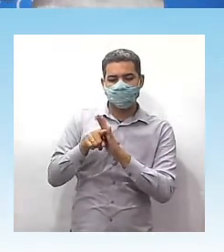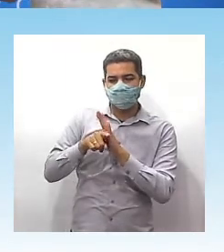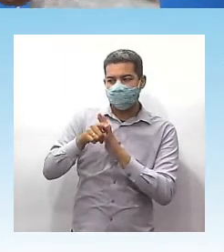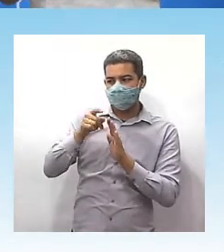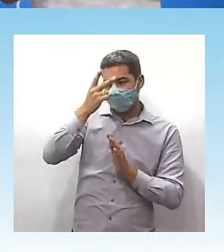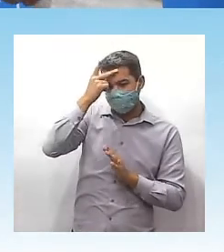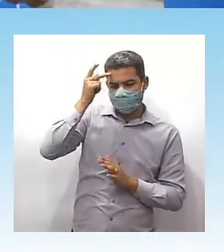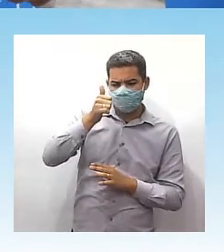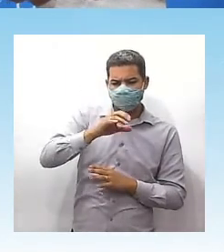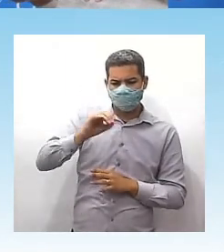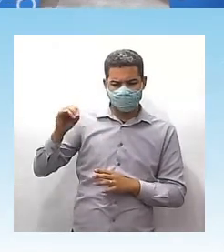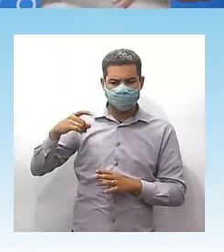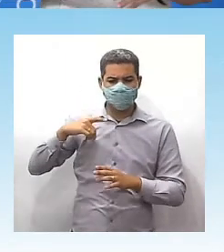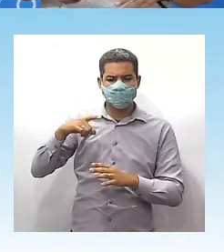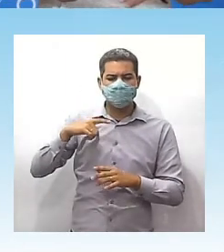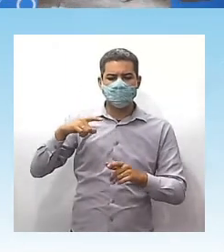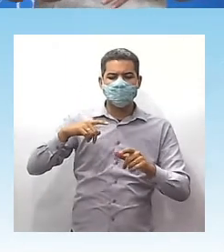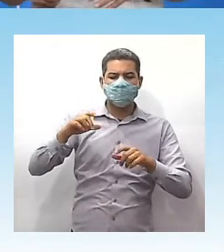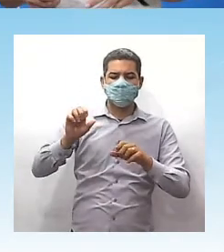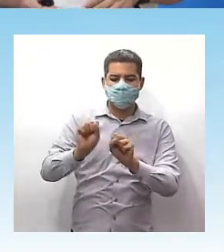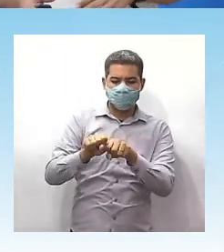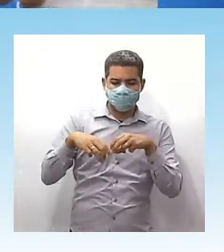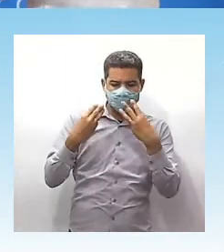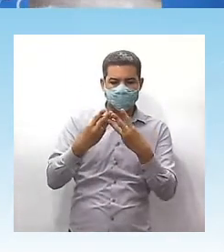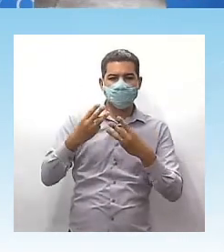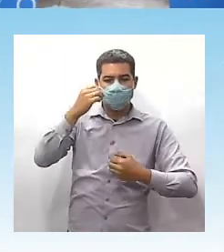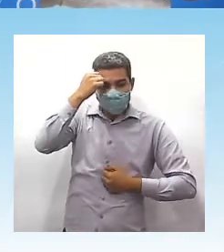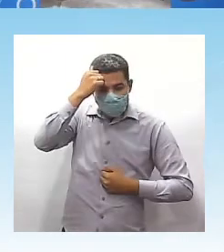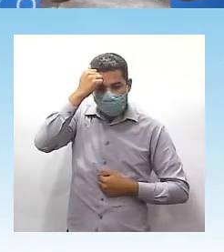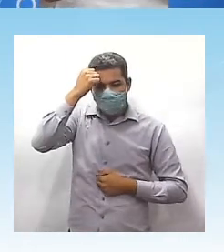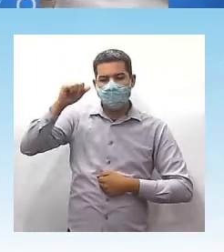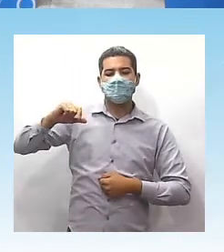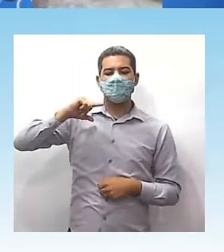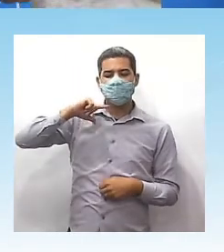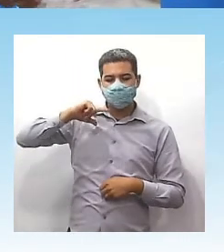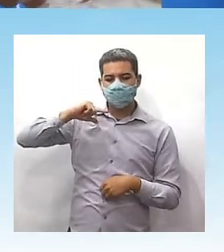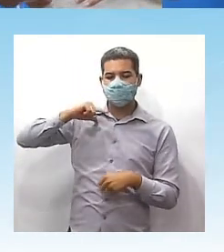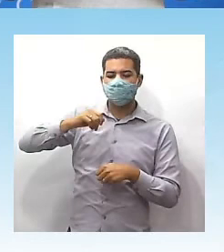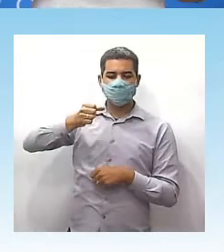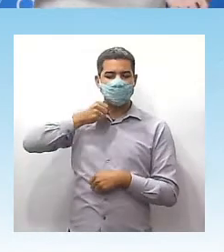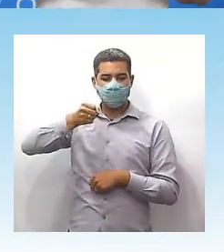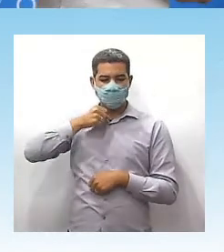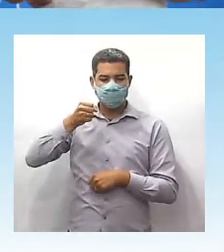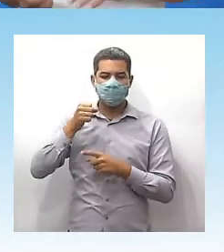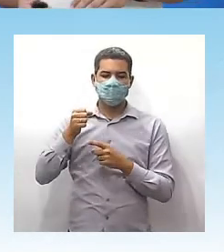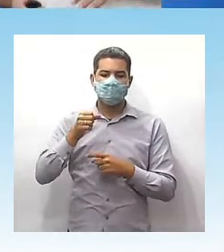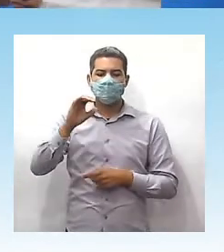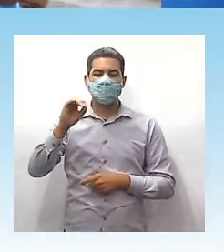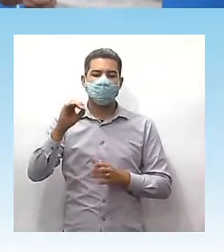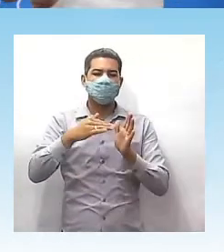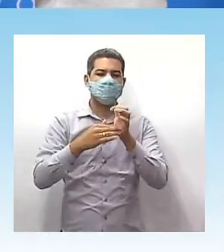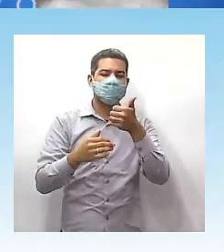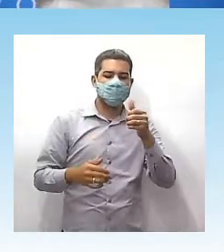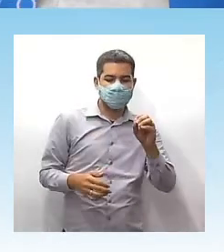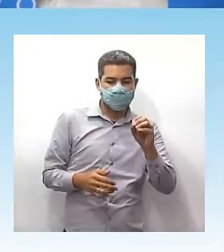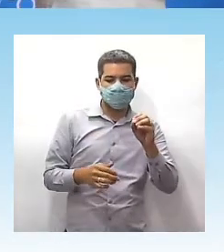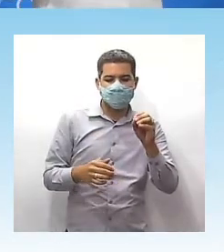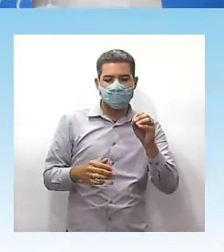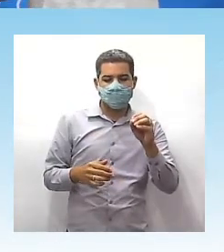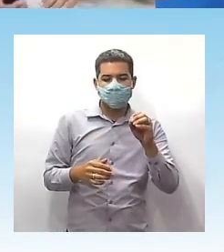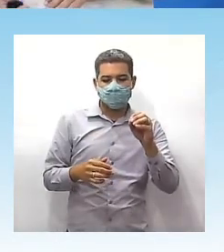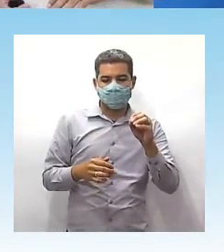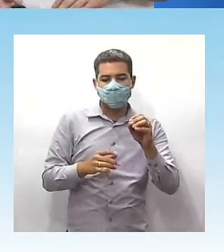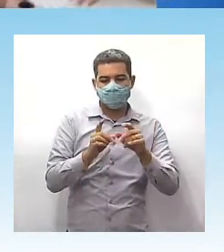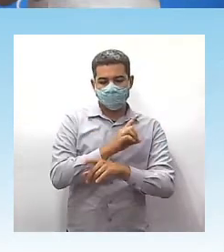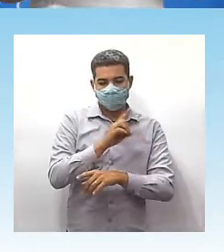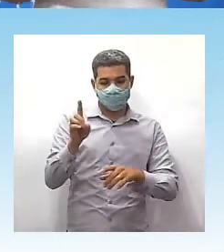pessoas que assistiram à estreia do show de forró, sendo os entrevistados atribuíram uma nota de 0 a 10 para o dia da